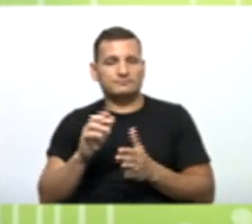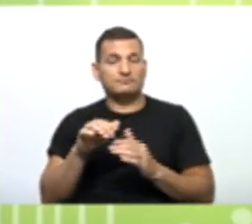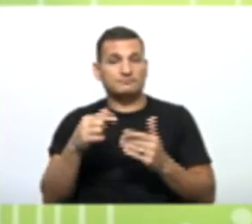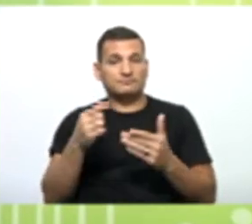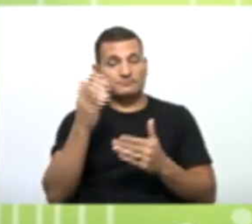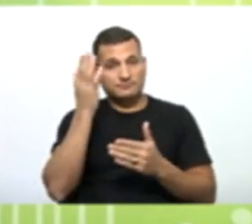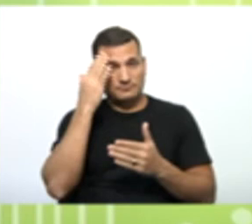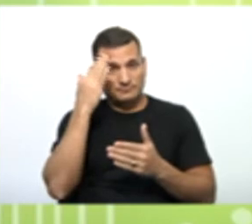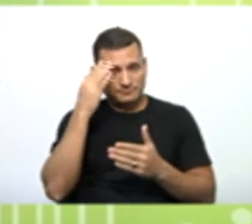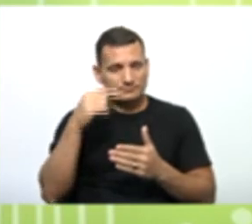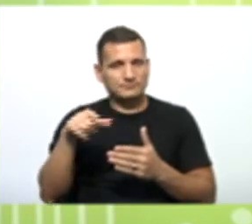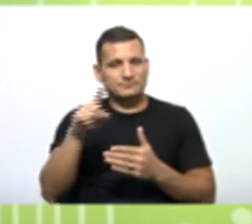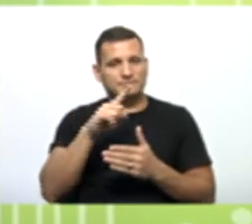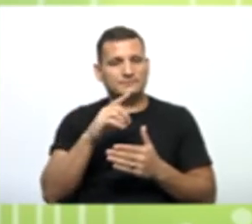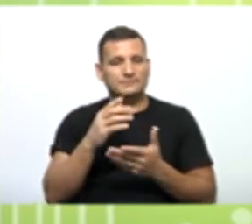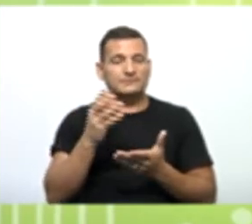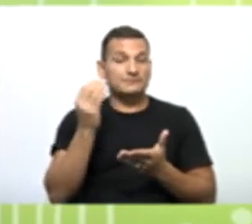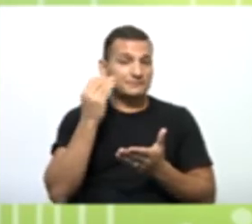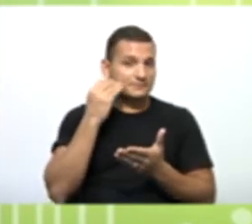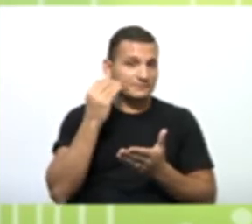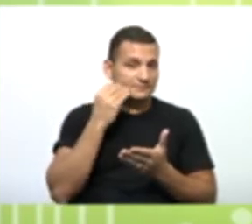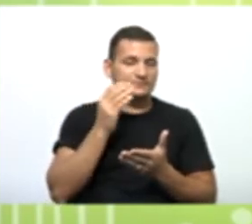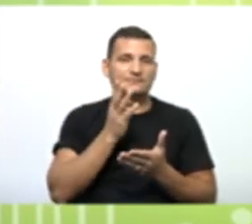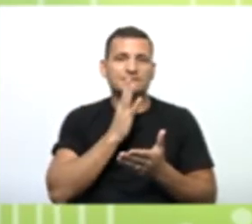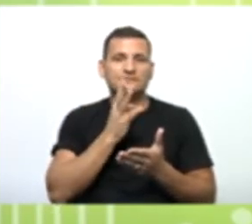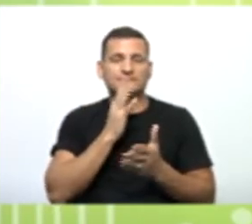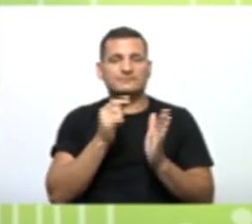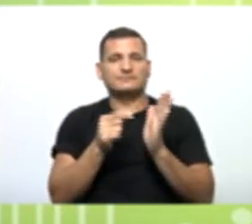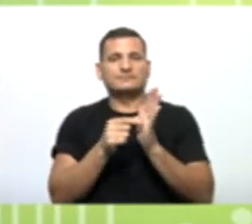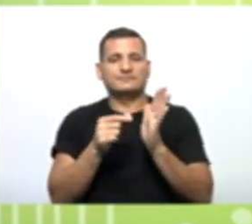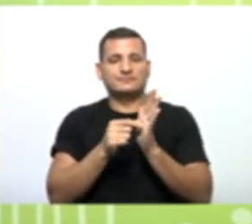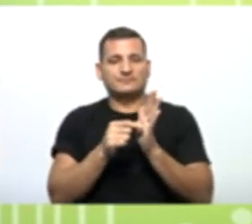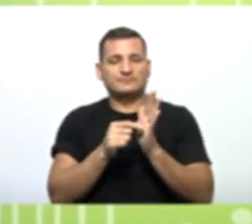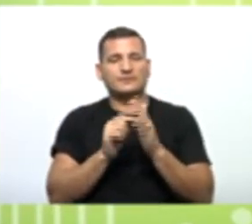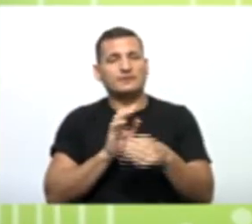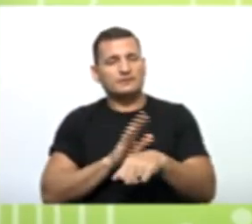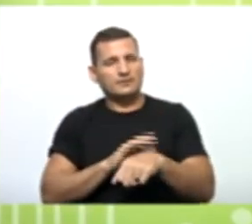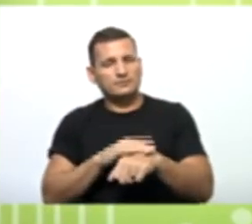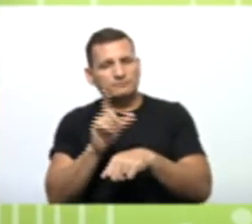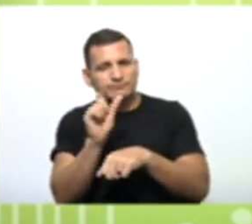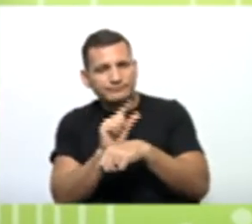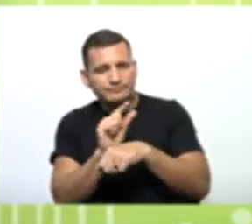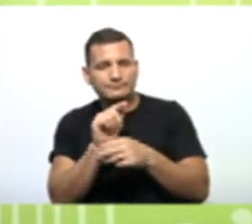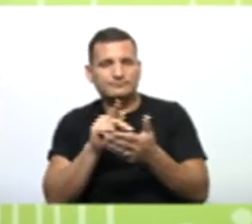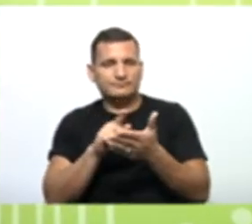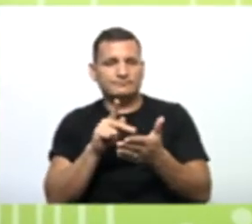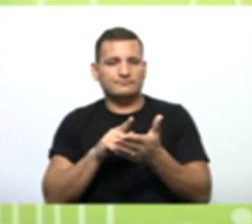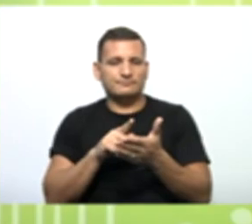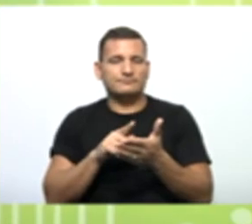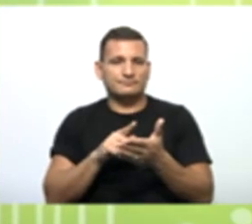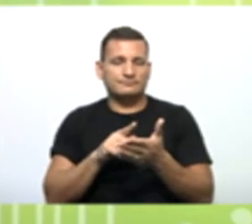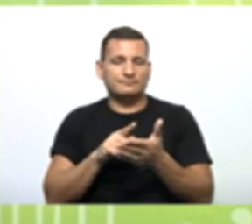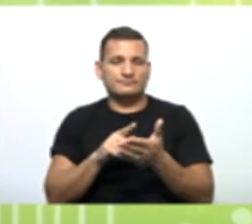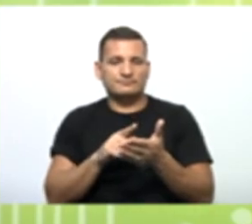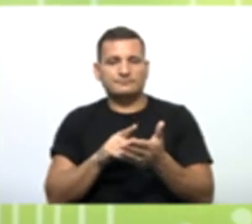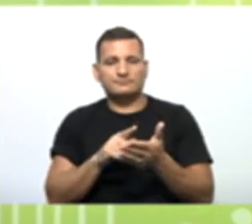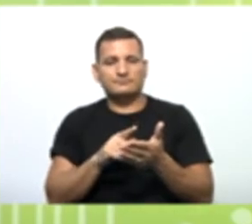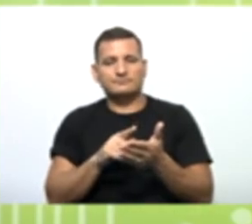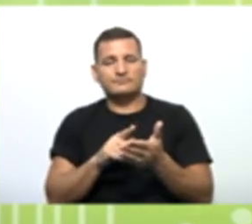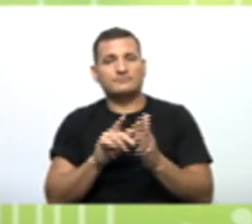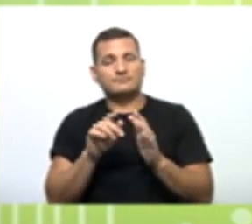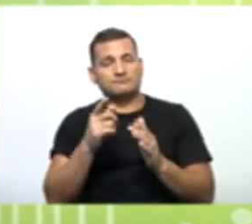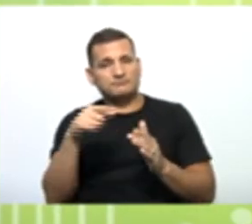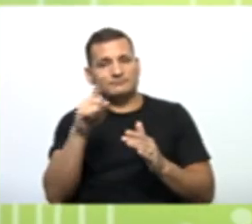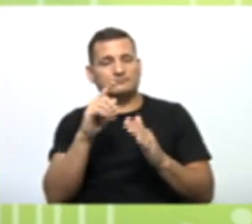sei que vocês tentaram conhecer as ferramentas. O tempo foi curto, realmente foi curto. Vocês em